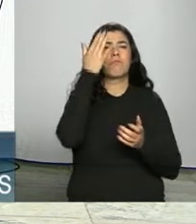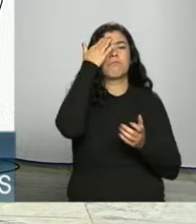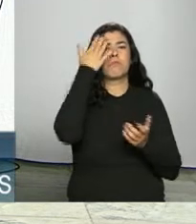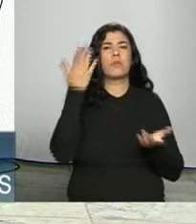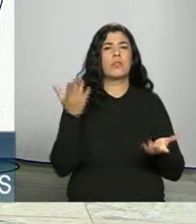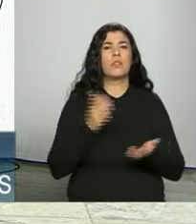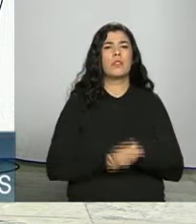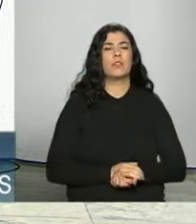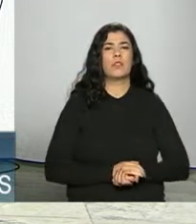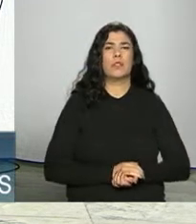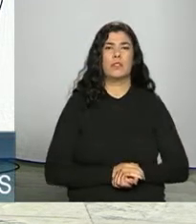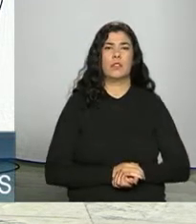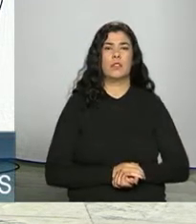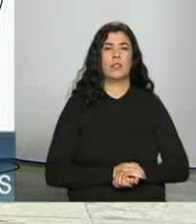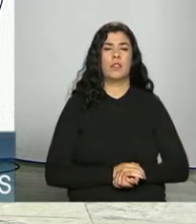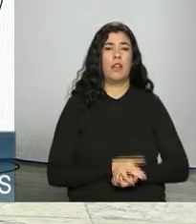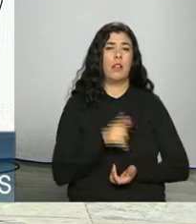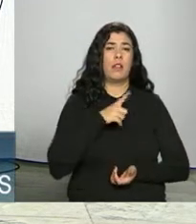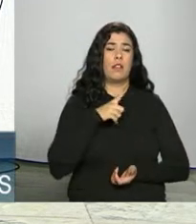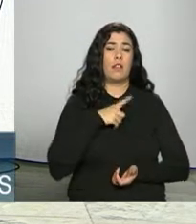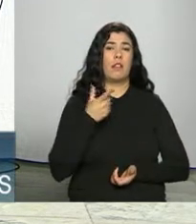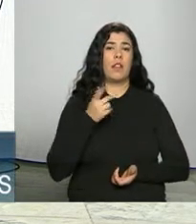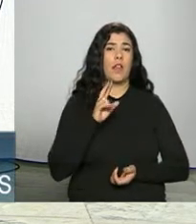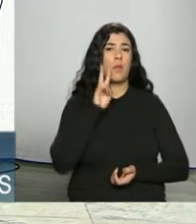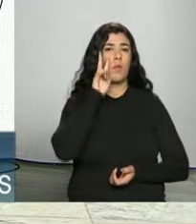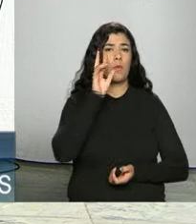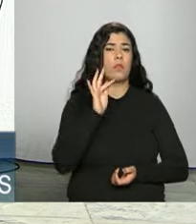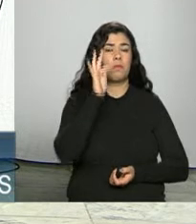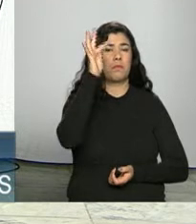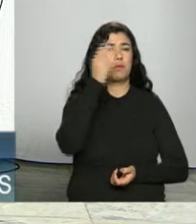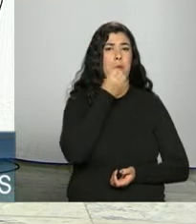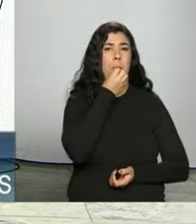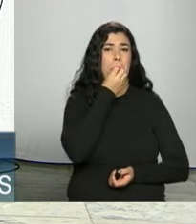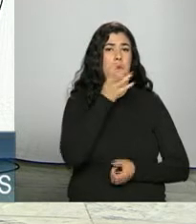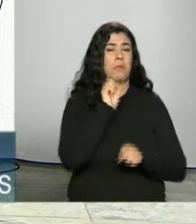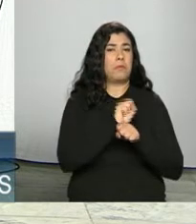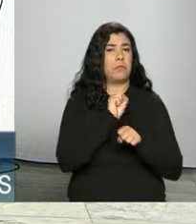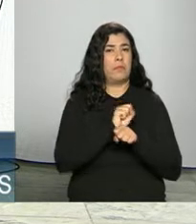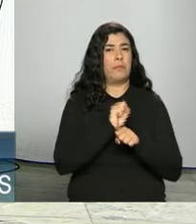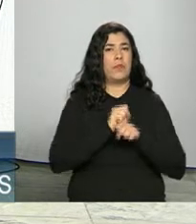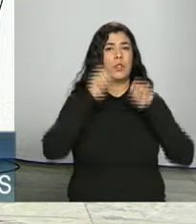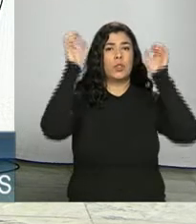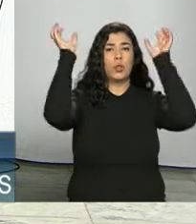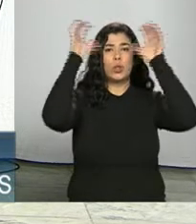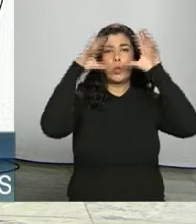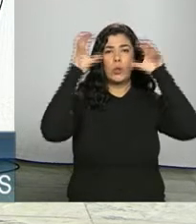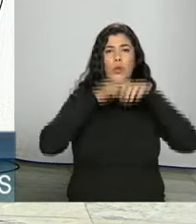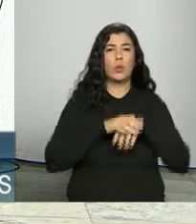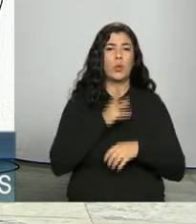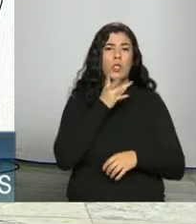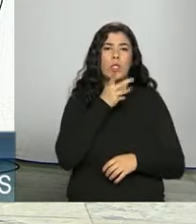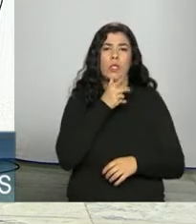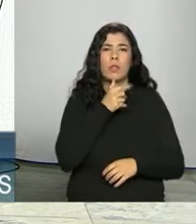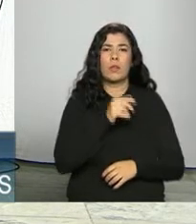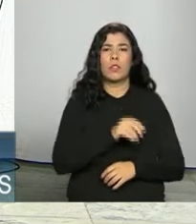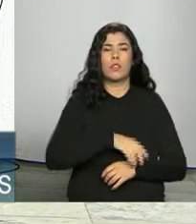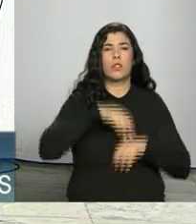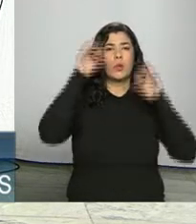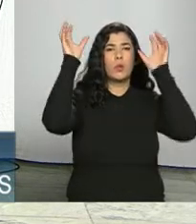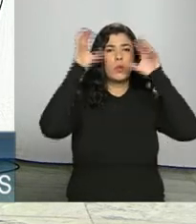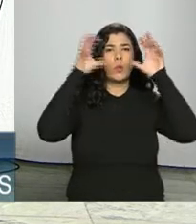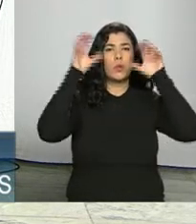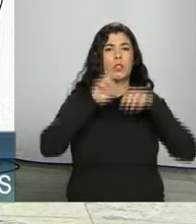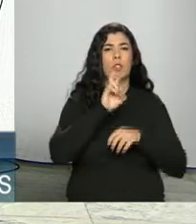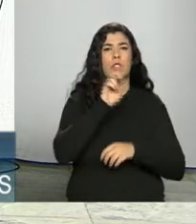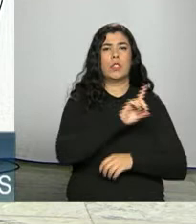ele tem um cenário viu previsão muito boa de chuva mas numa escala muito curta 5 dias talvez sete